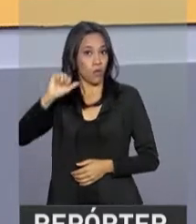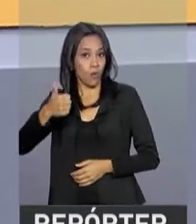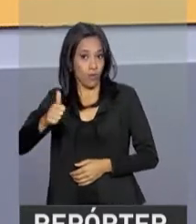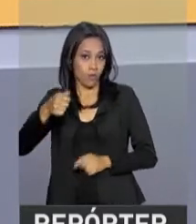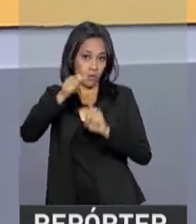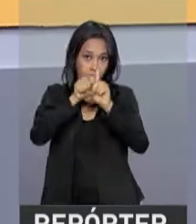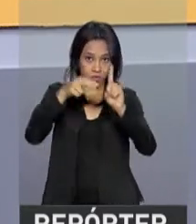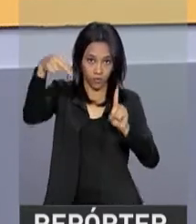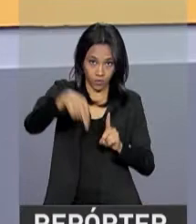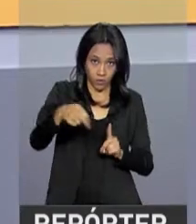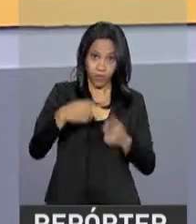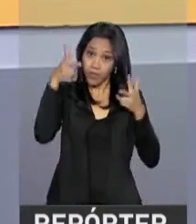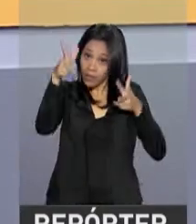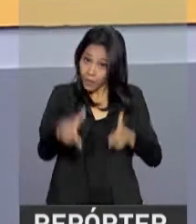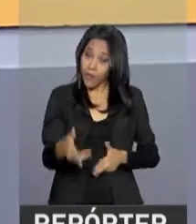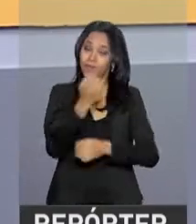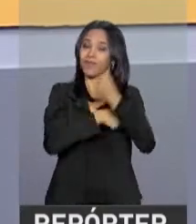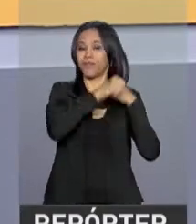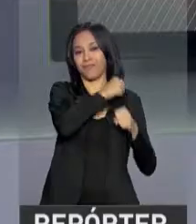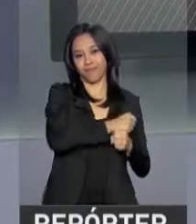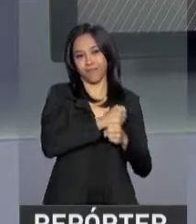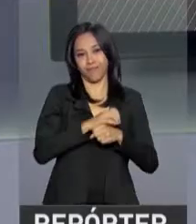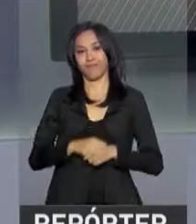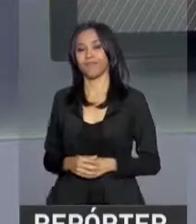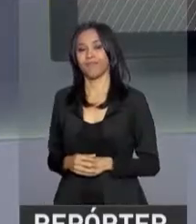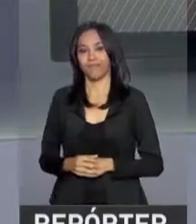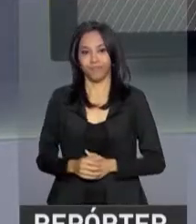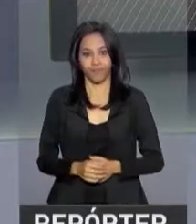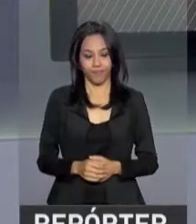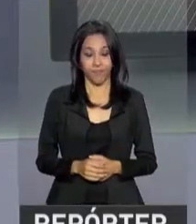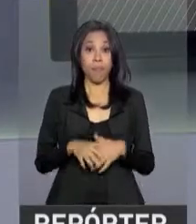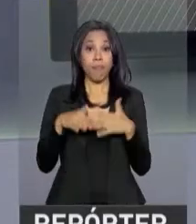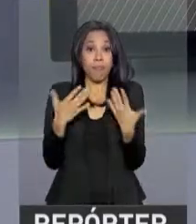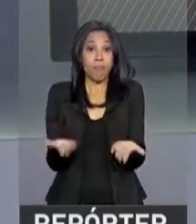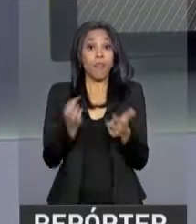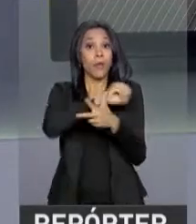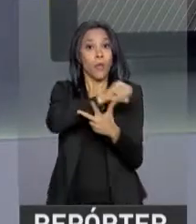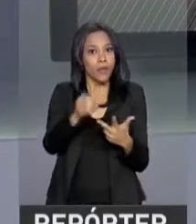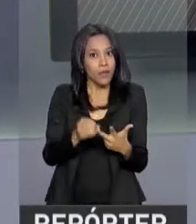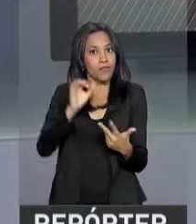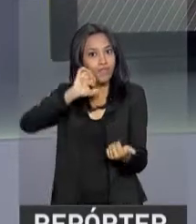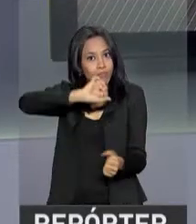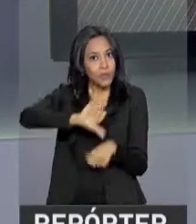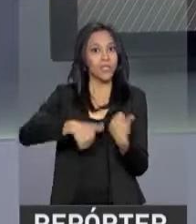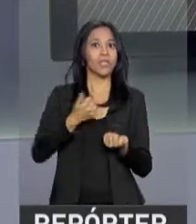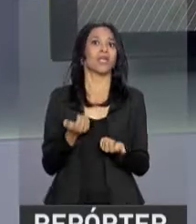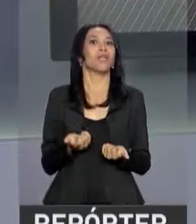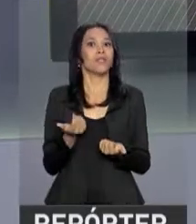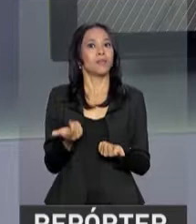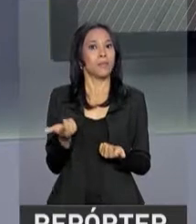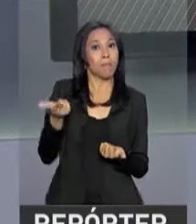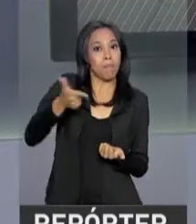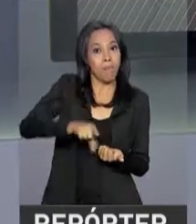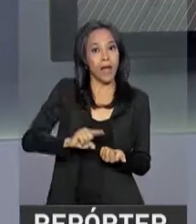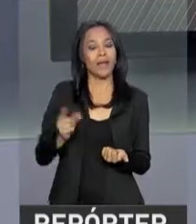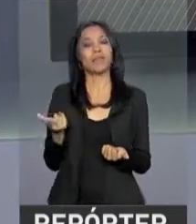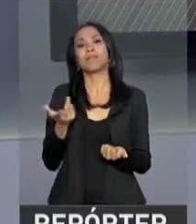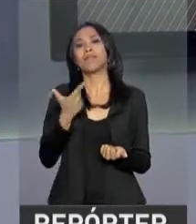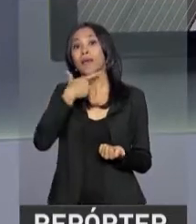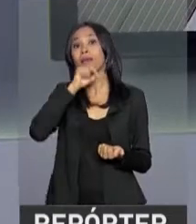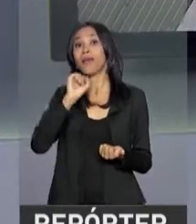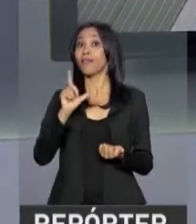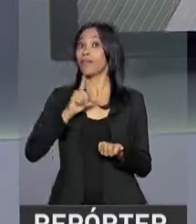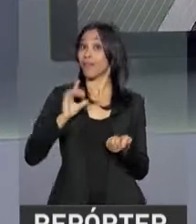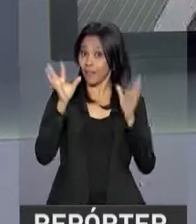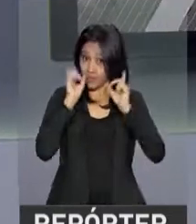novembro, assim como ocorreu no ano passado. E o Enem vem mutando para incluir mais e melhor os alunos que têm algum